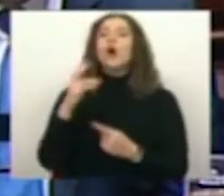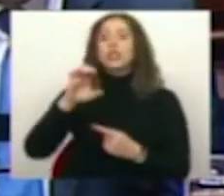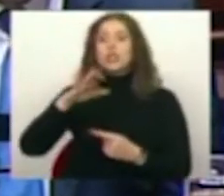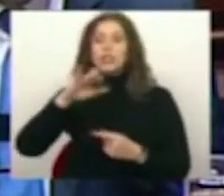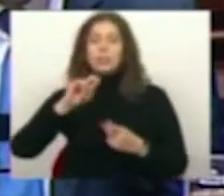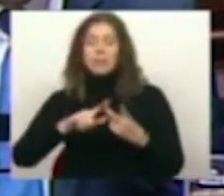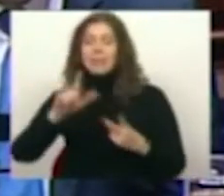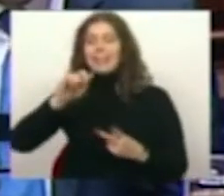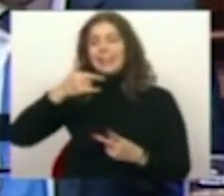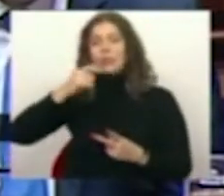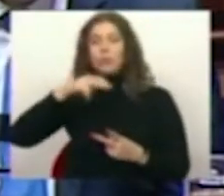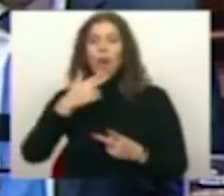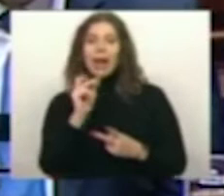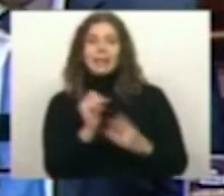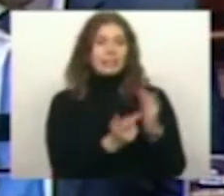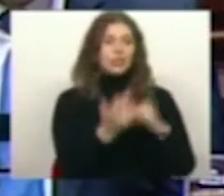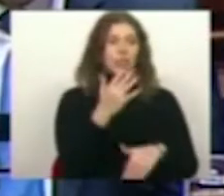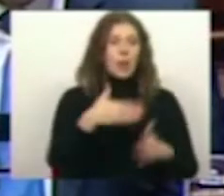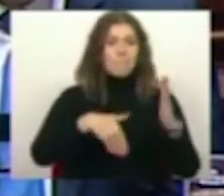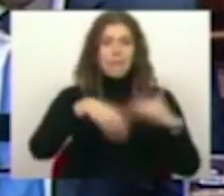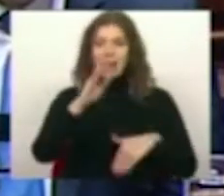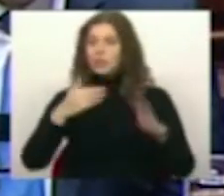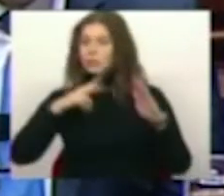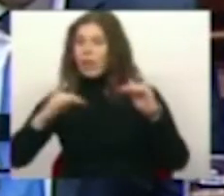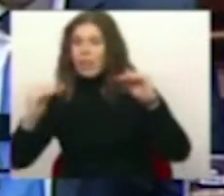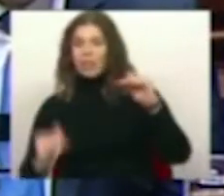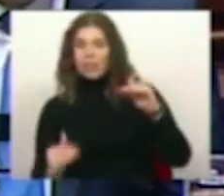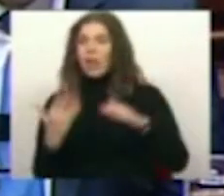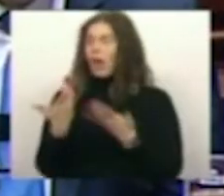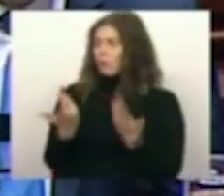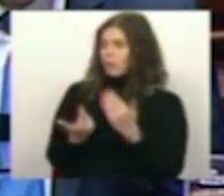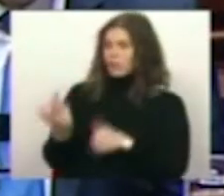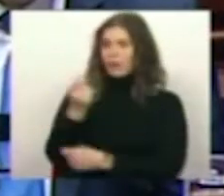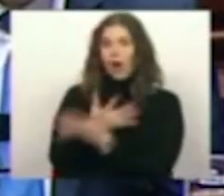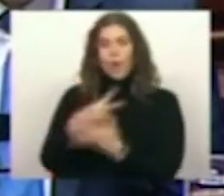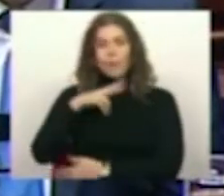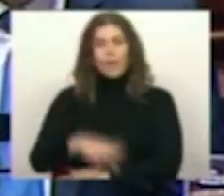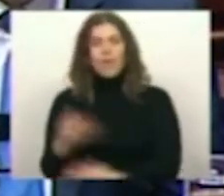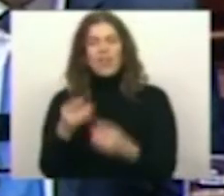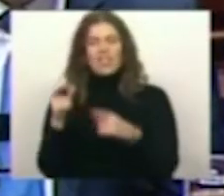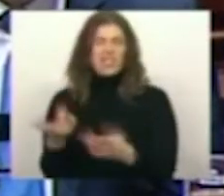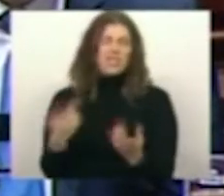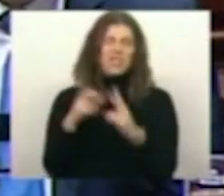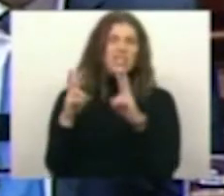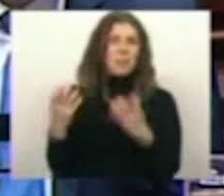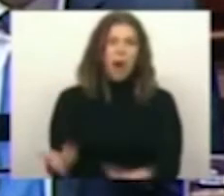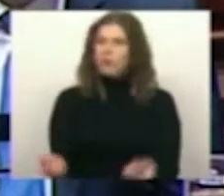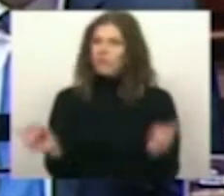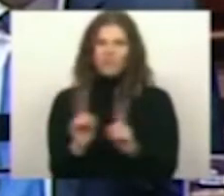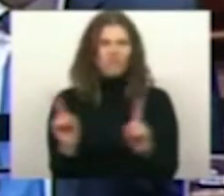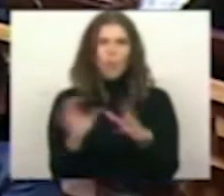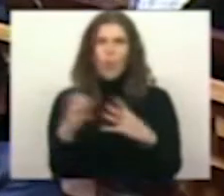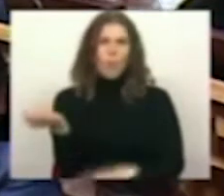Lituânia cresceram mais do que Portugal no quarto trimestre, o crescimento da economia portuguesa também deixou de ser tema para